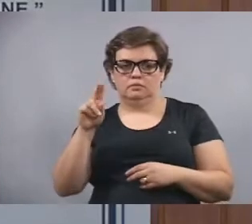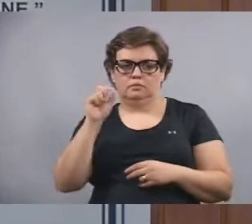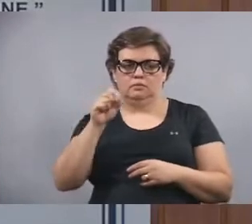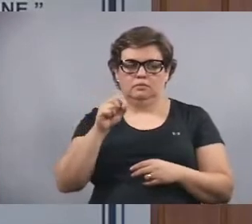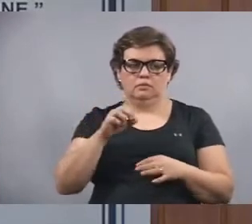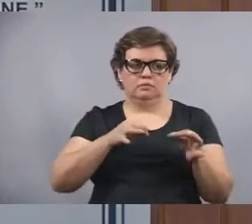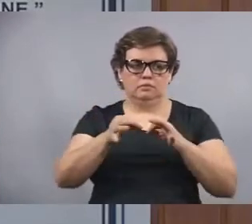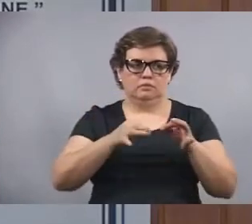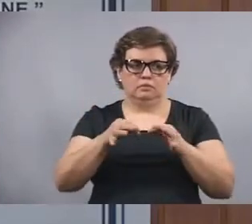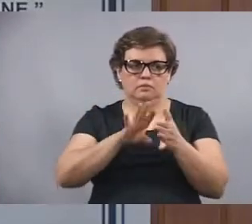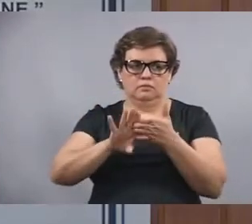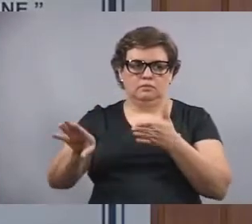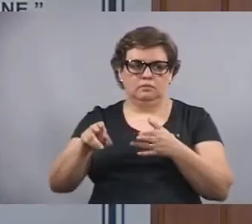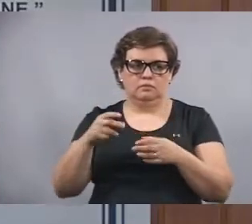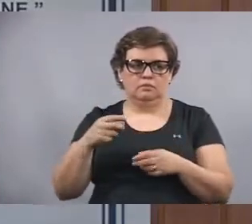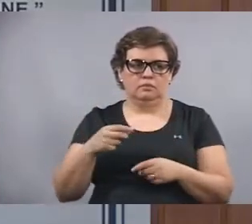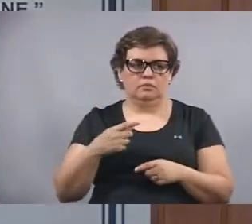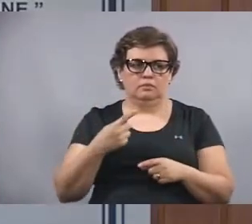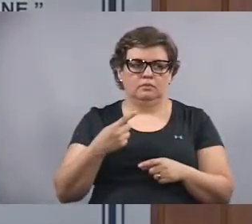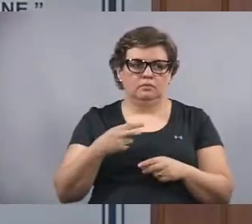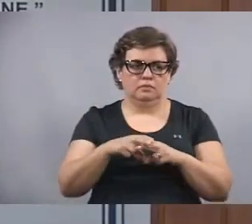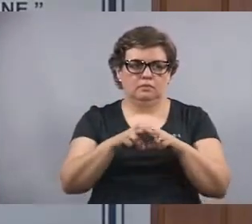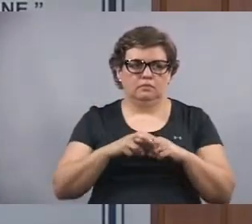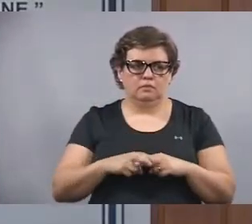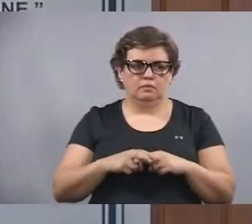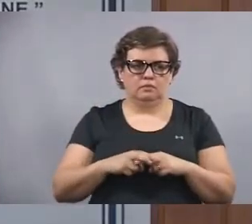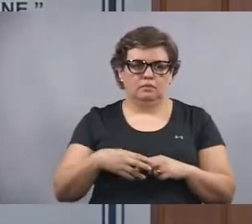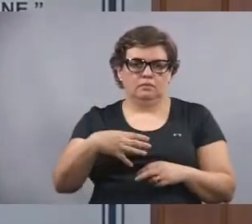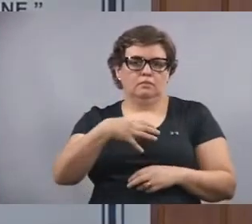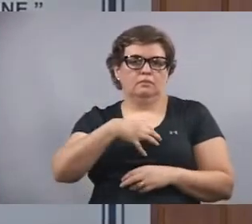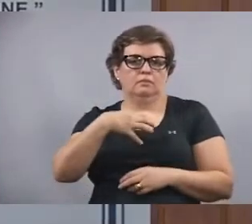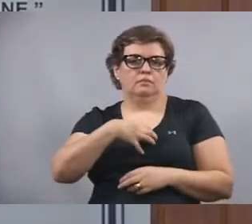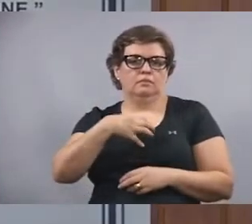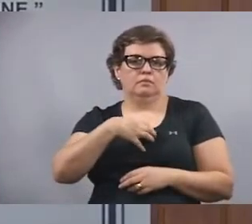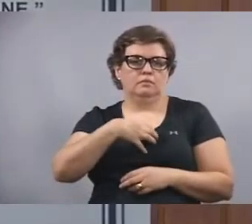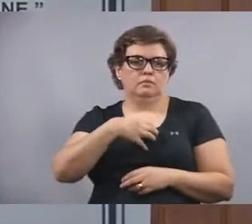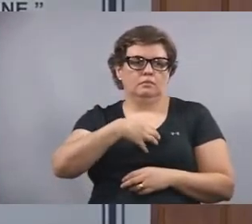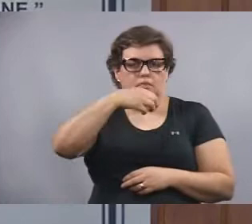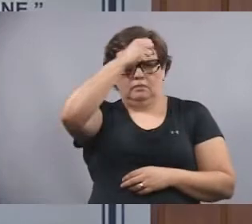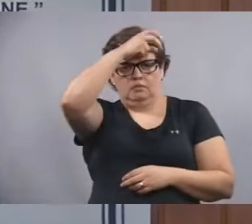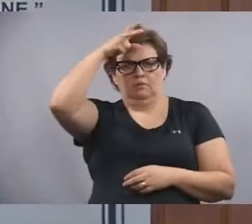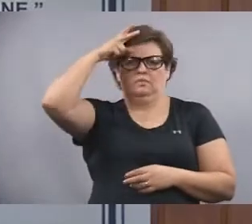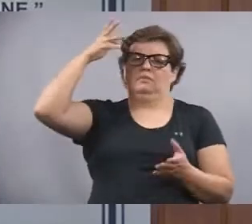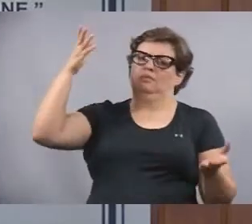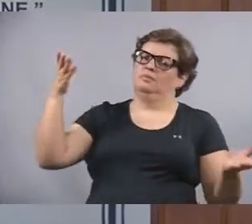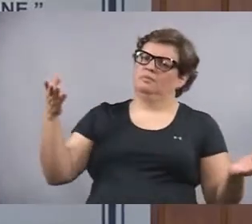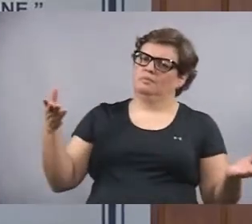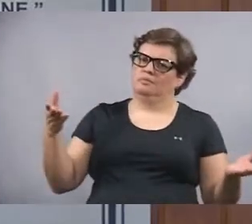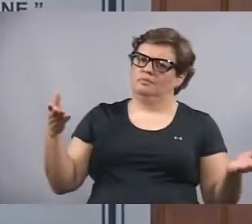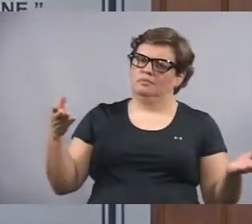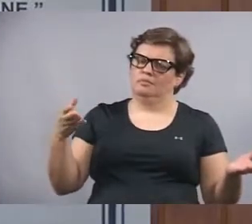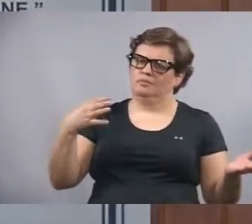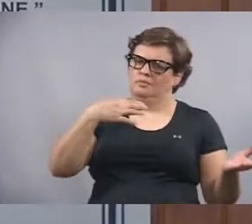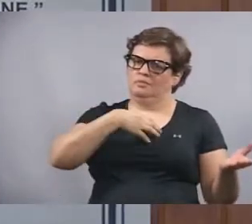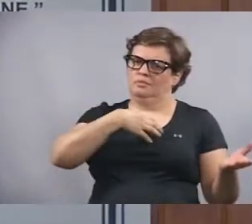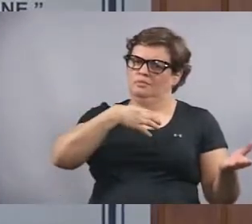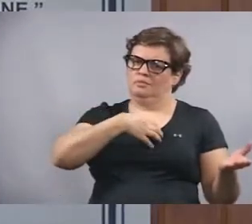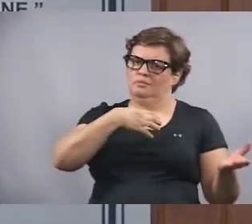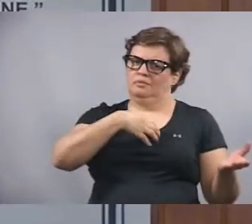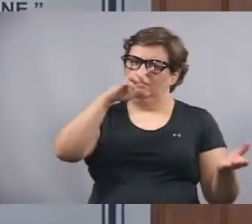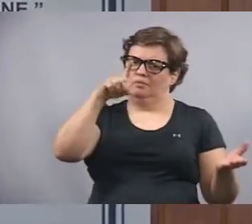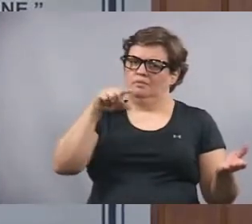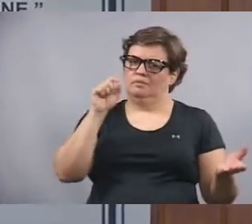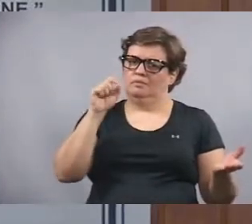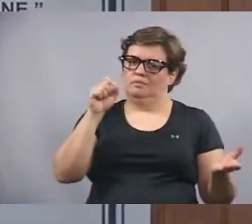foi retirado por conta da sensibilidade do prefeito. Ora, a sensibilidade era